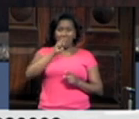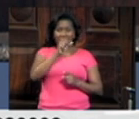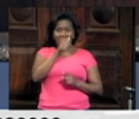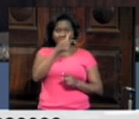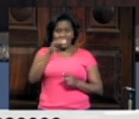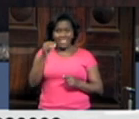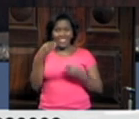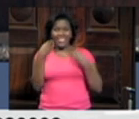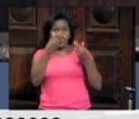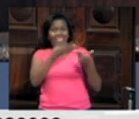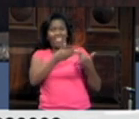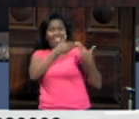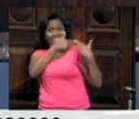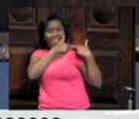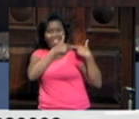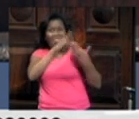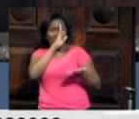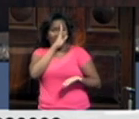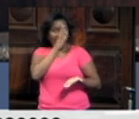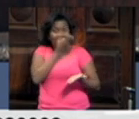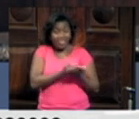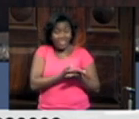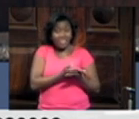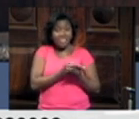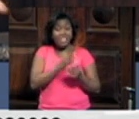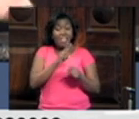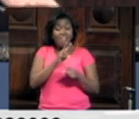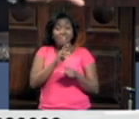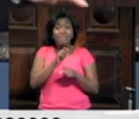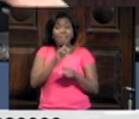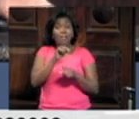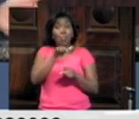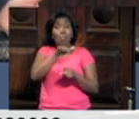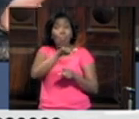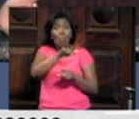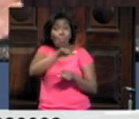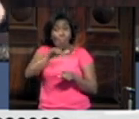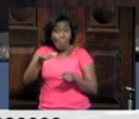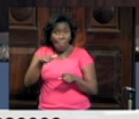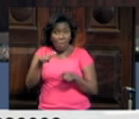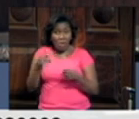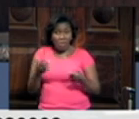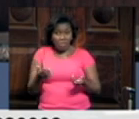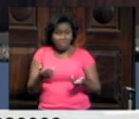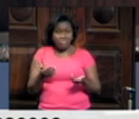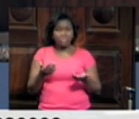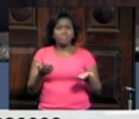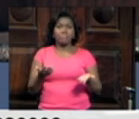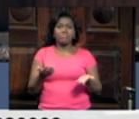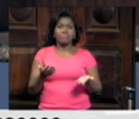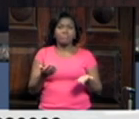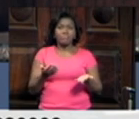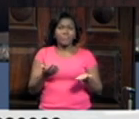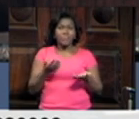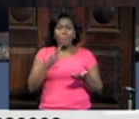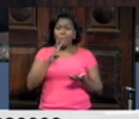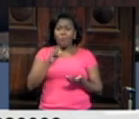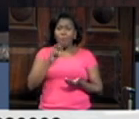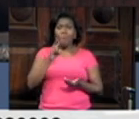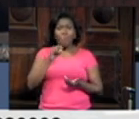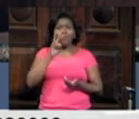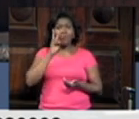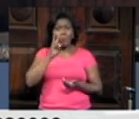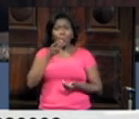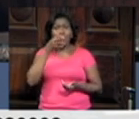função de confianças que estejam vagos na data da publicação do presente decreto. O vovó viu a uva, não devia